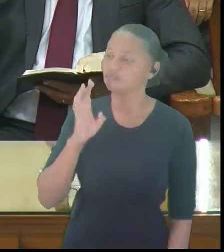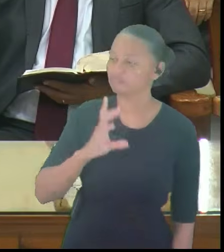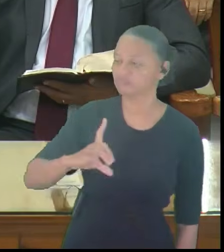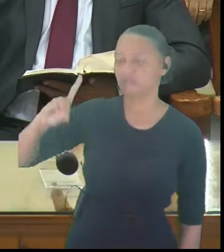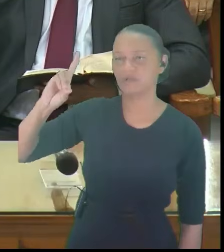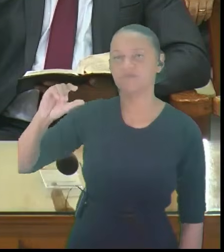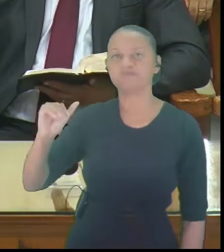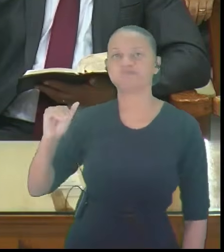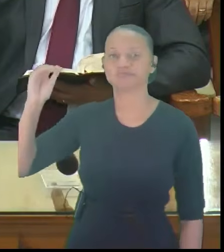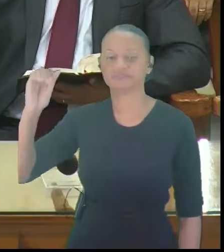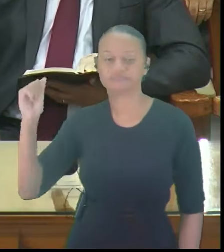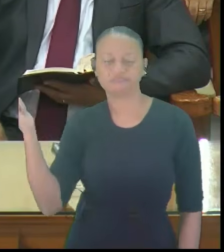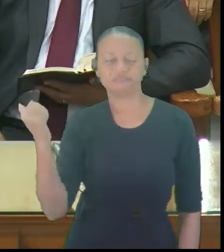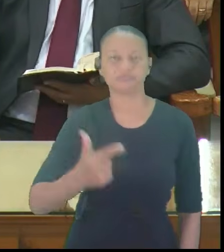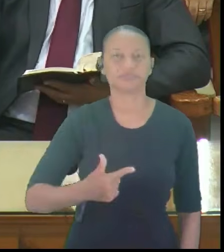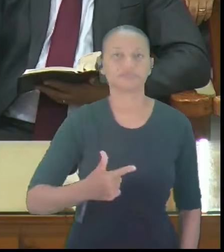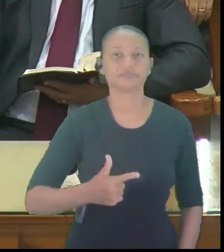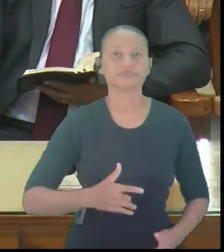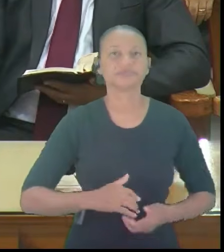que eles.